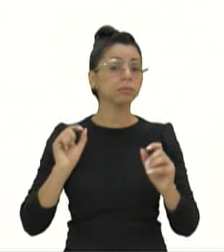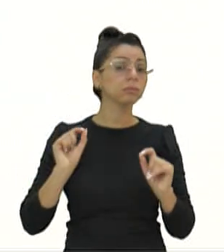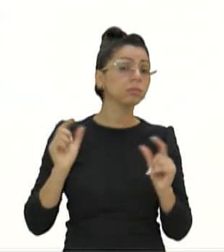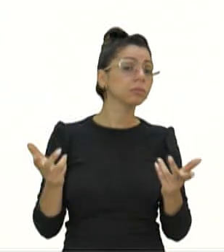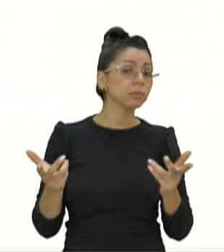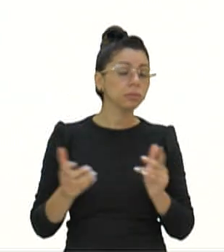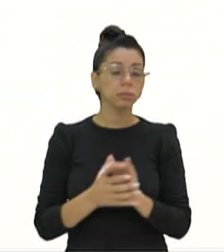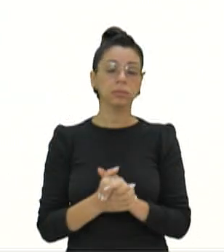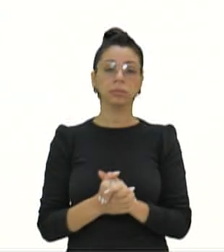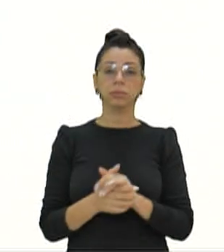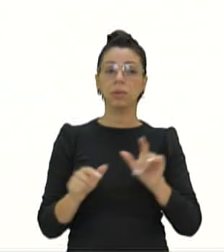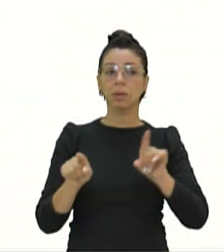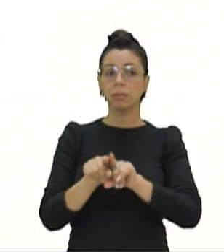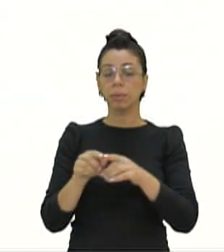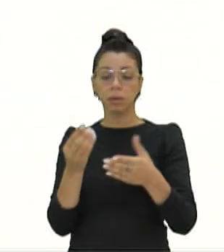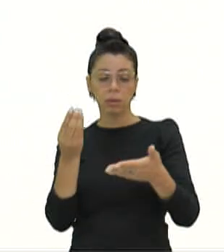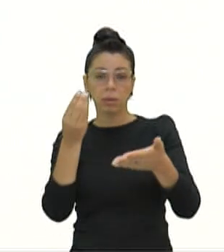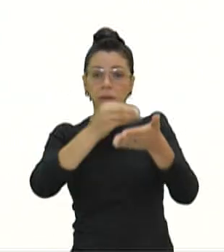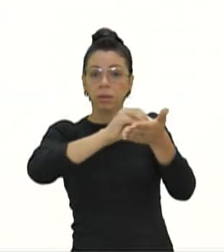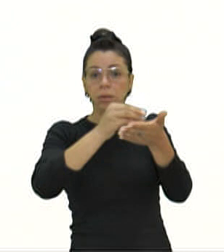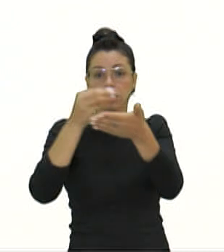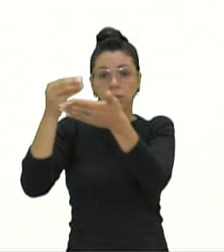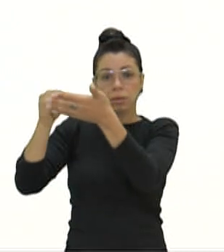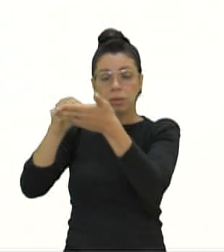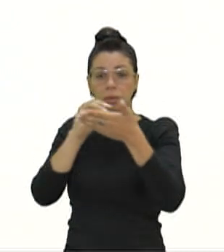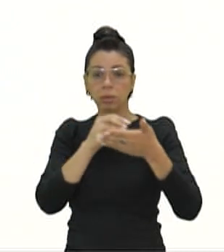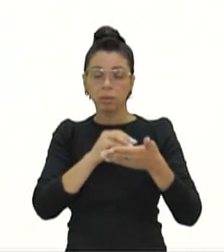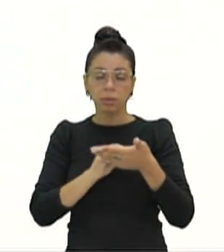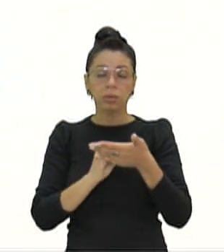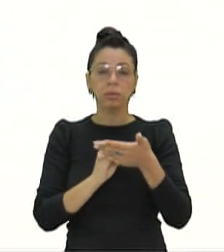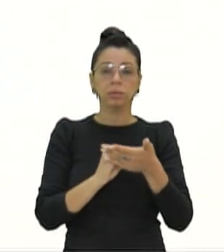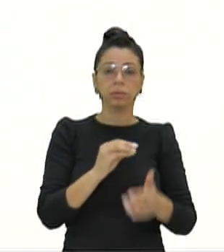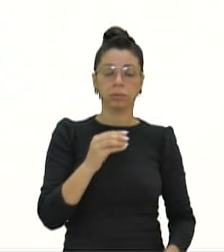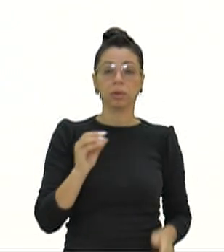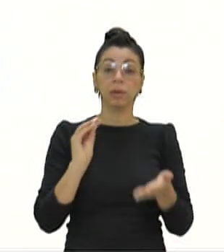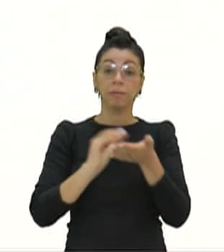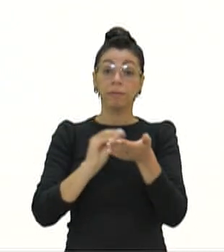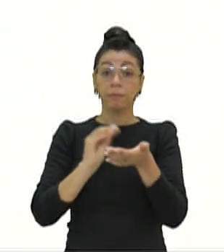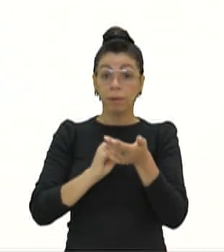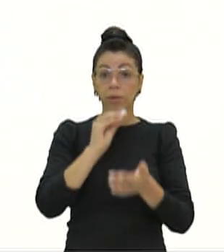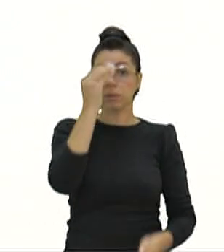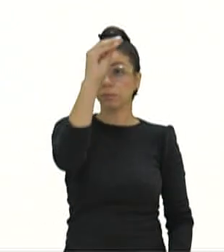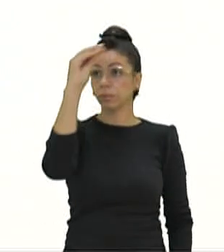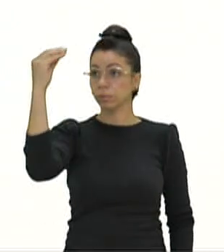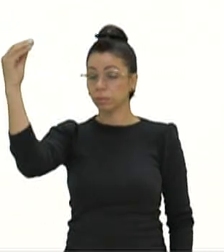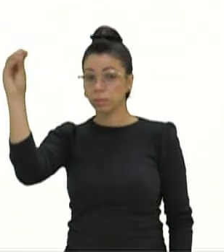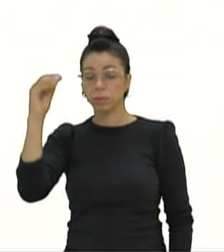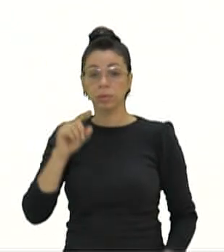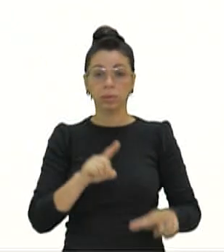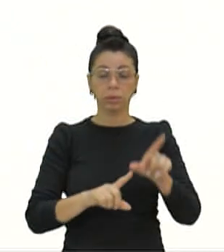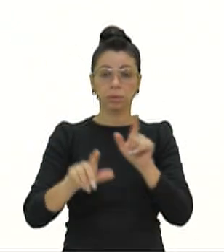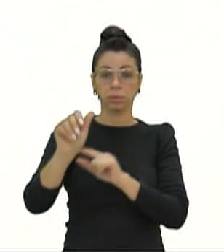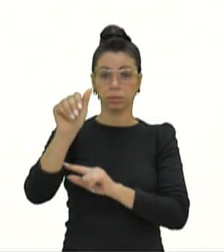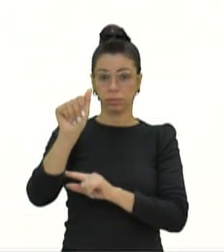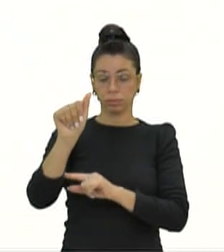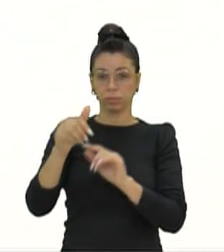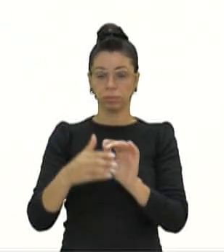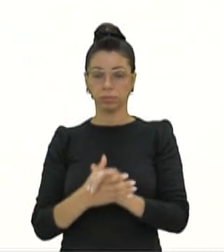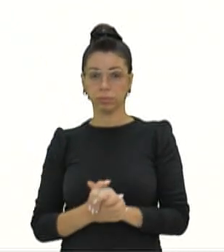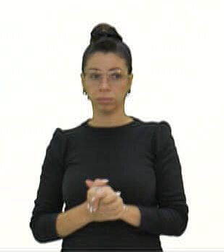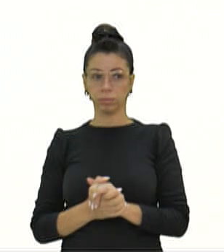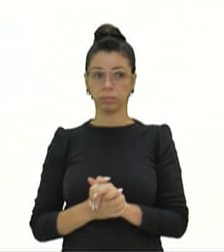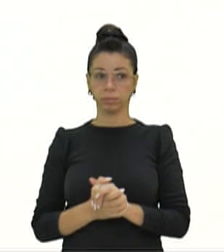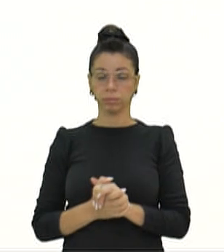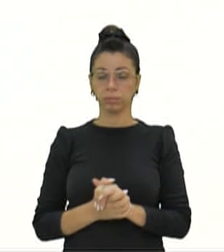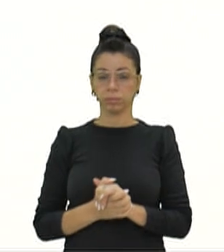termos que completam corretamente esses espaços, essas lacunas, são, na opção A,